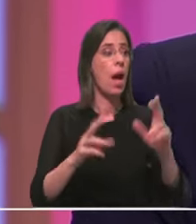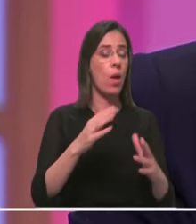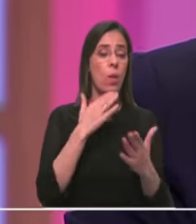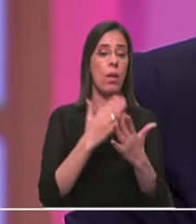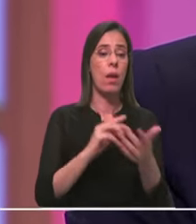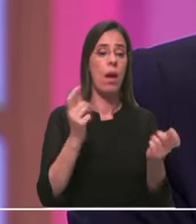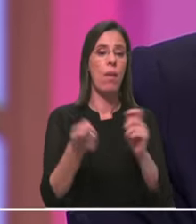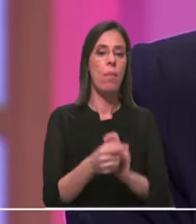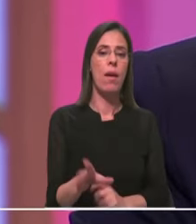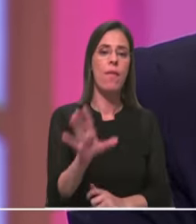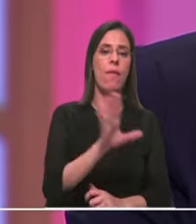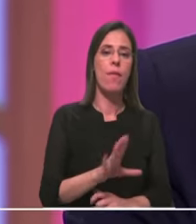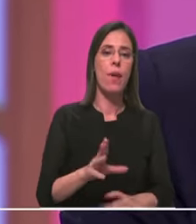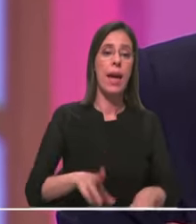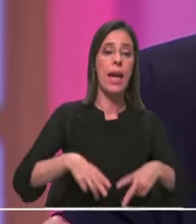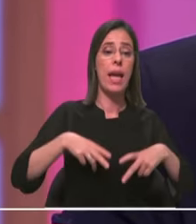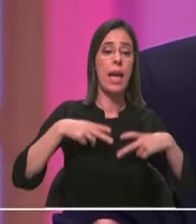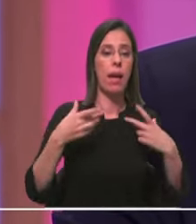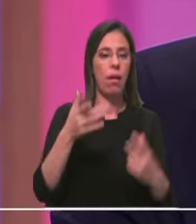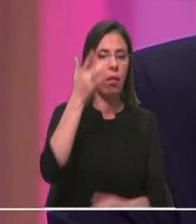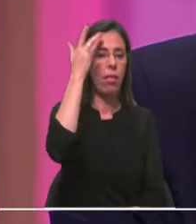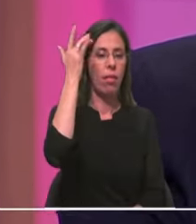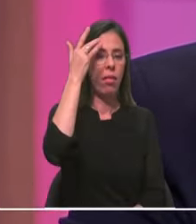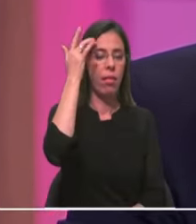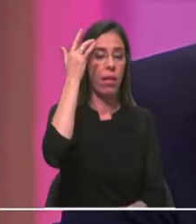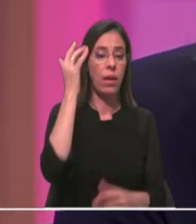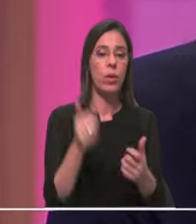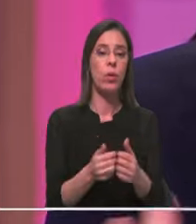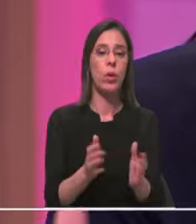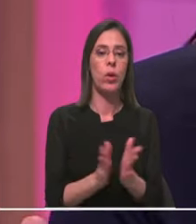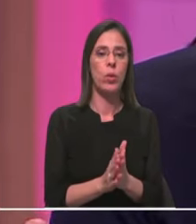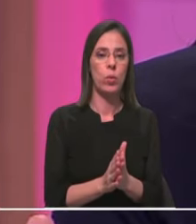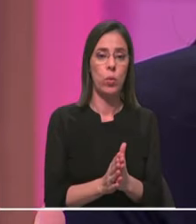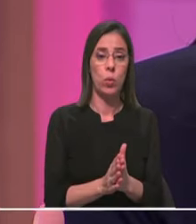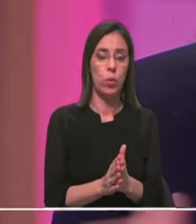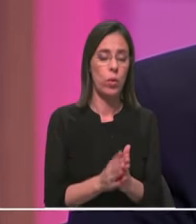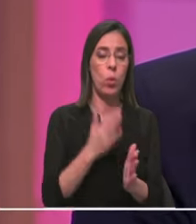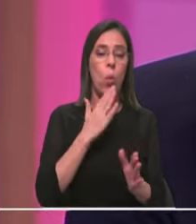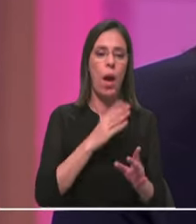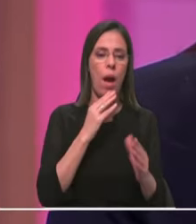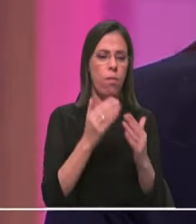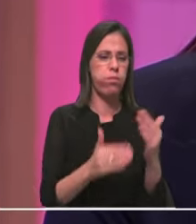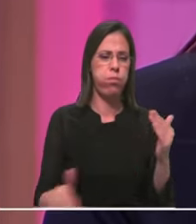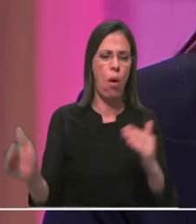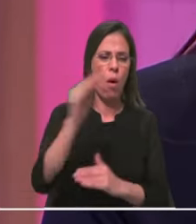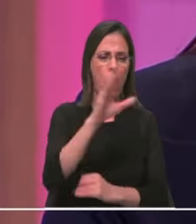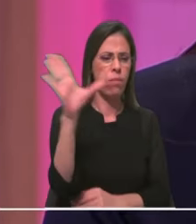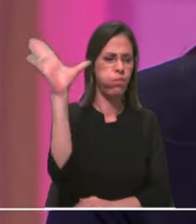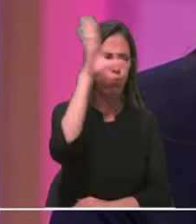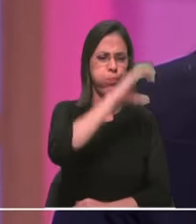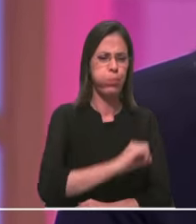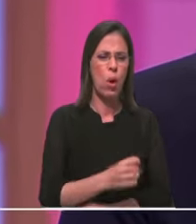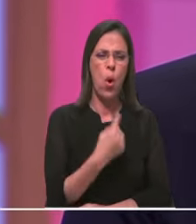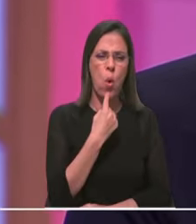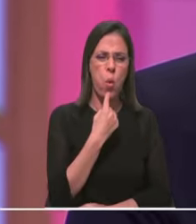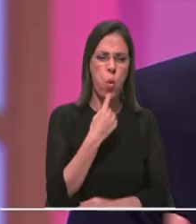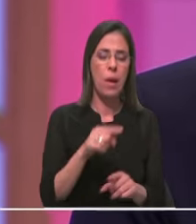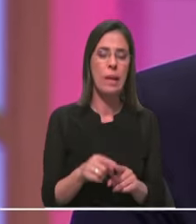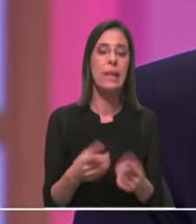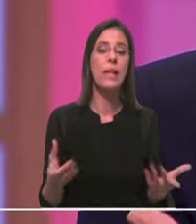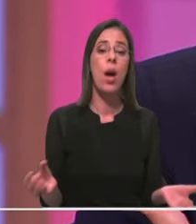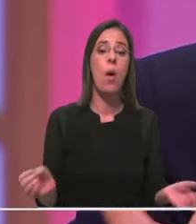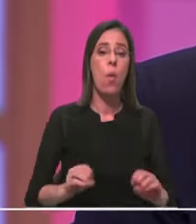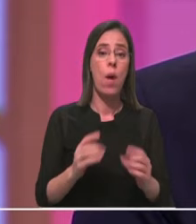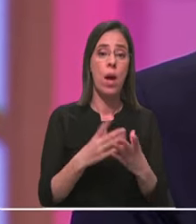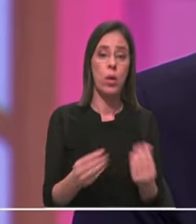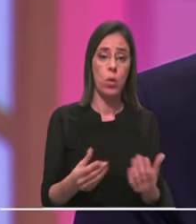transformou-se uma forma de enriquecimento muito fácil que passou todos os padrões do razoável todos os padrões do razoável e portanto não há